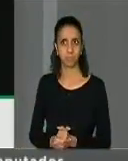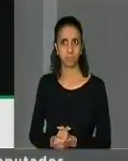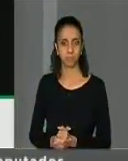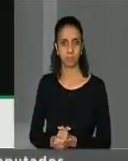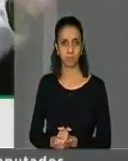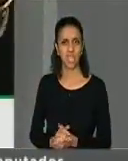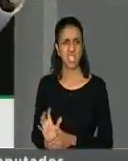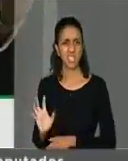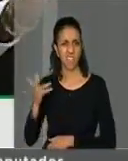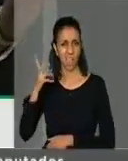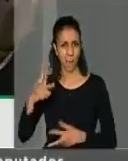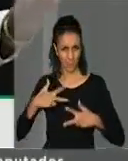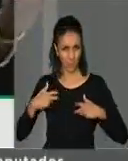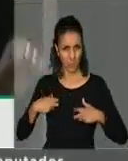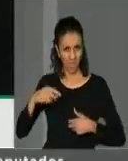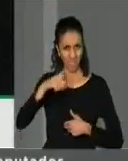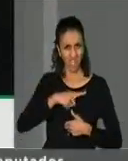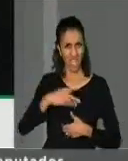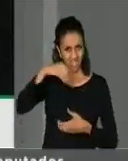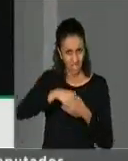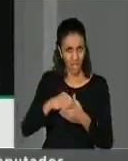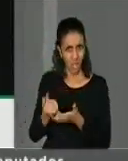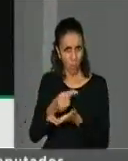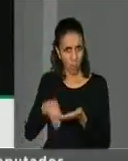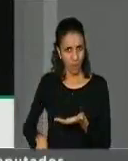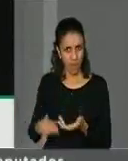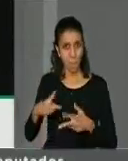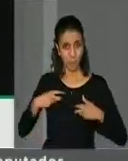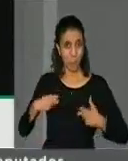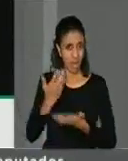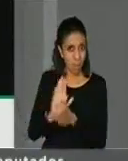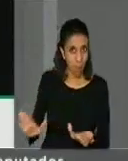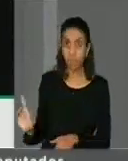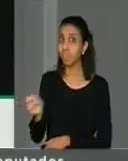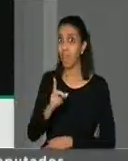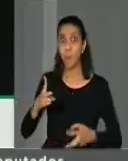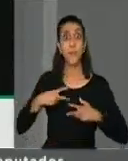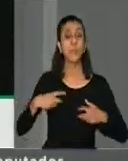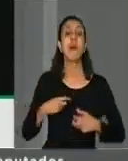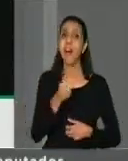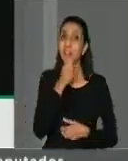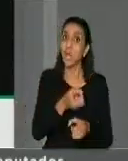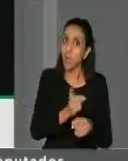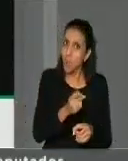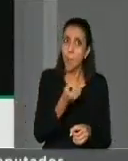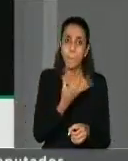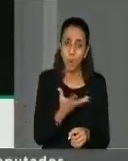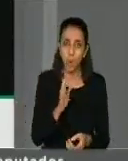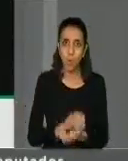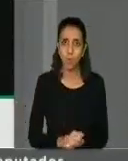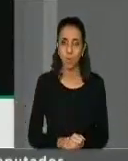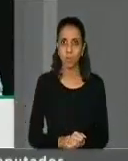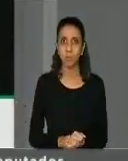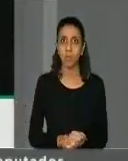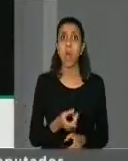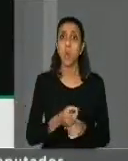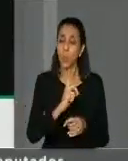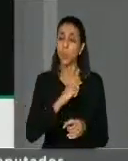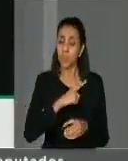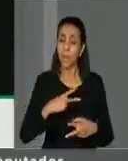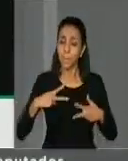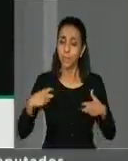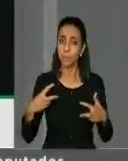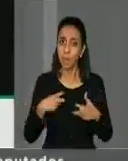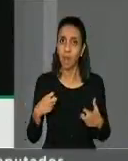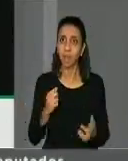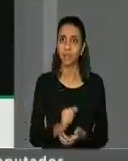acabou com a Petrobras. Não, a Petrobras não acabou, ela continua dando lucro, tanto está dando lucro que